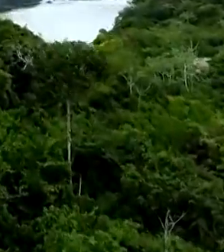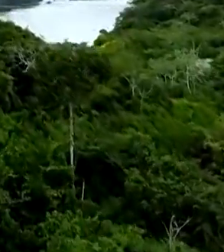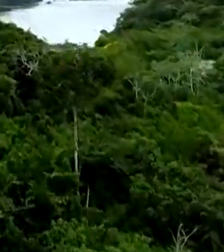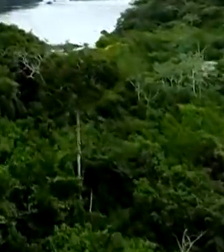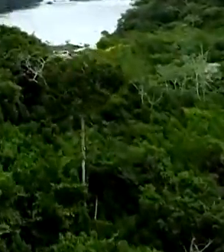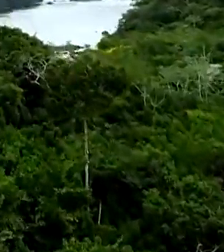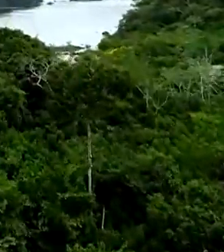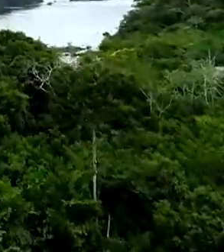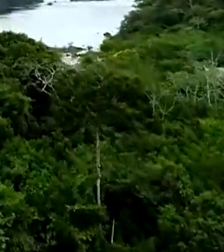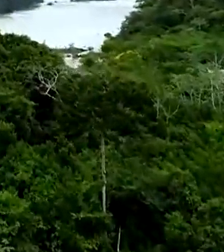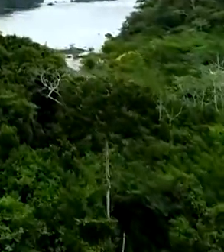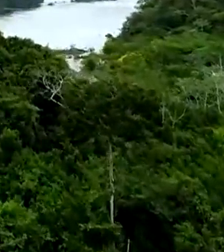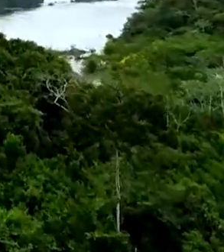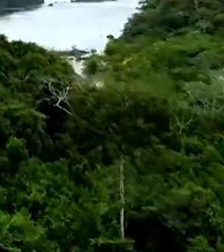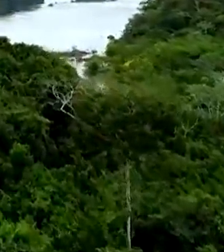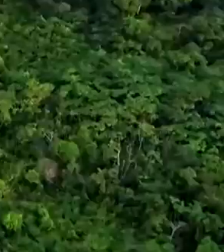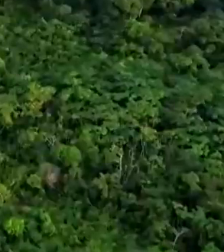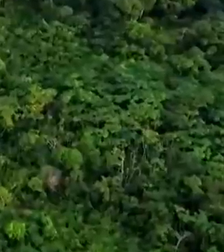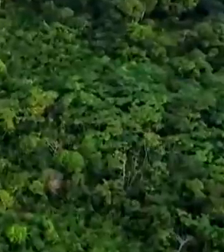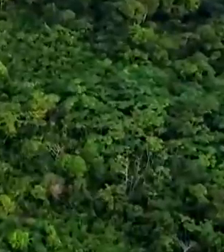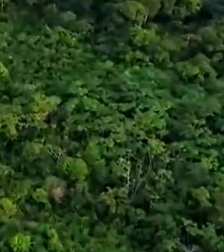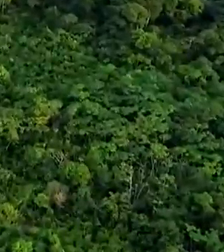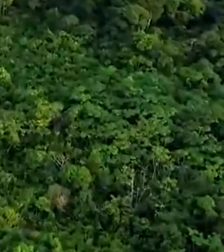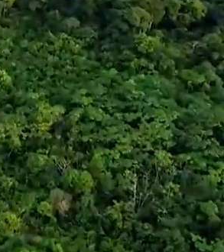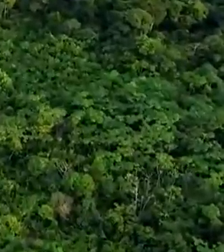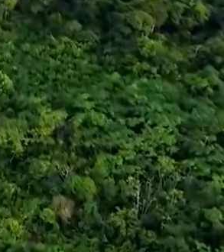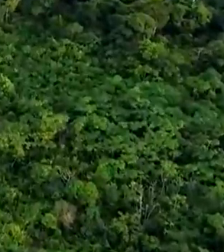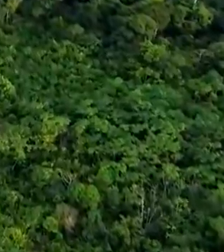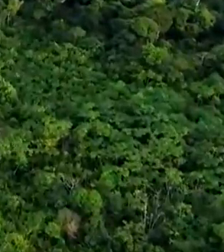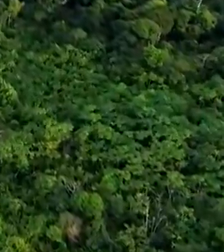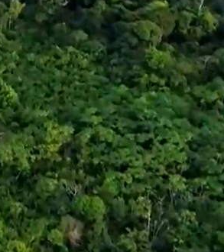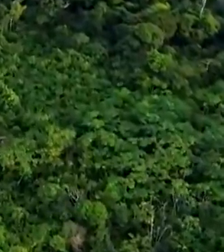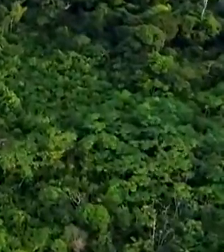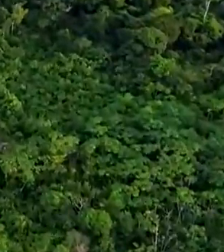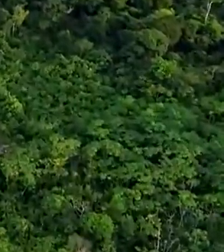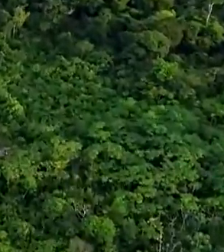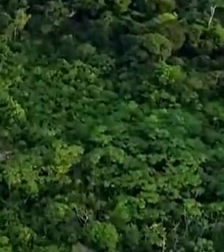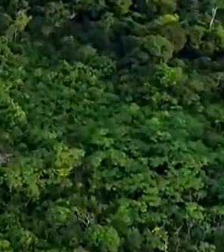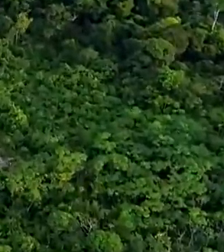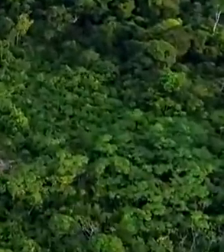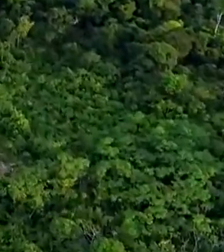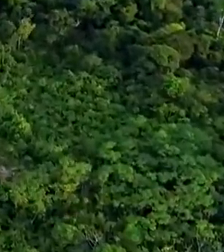E aí E aí